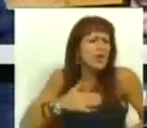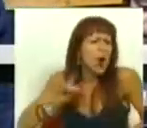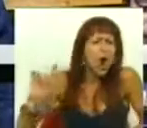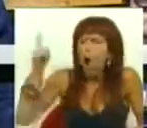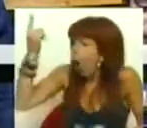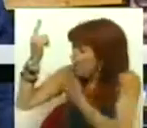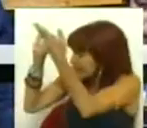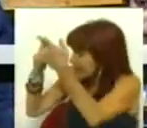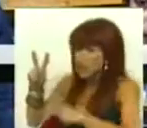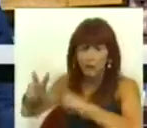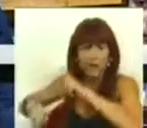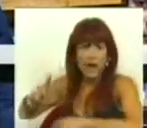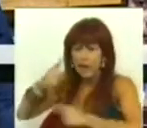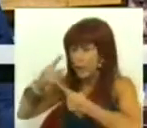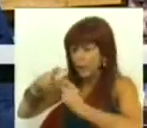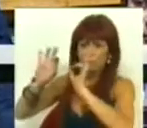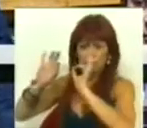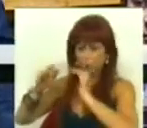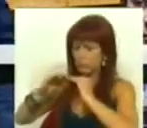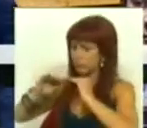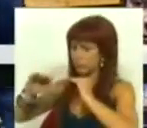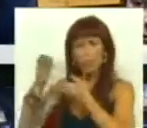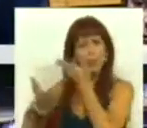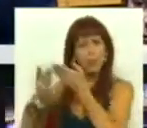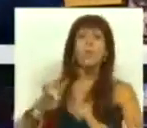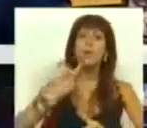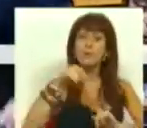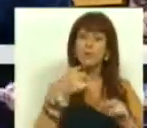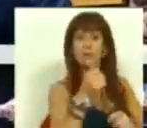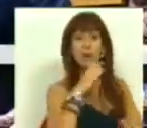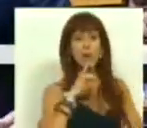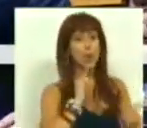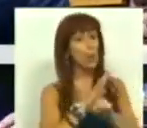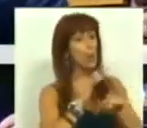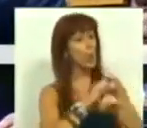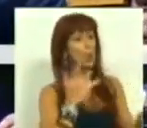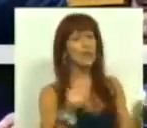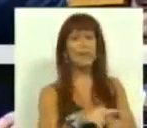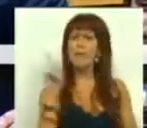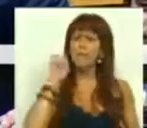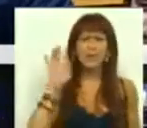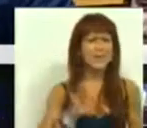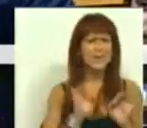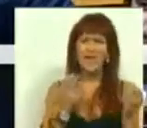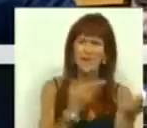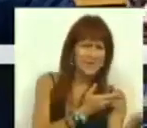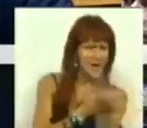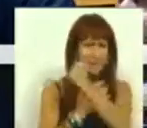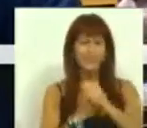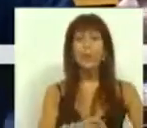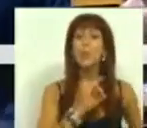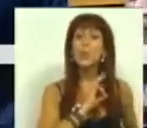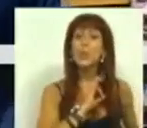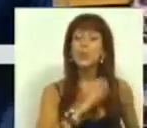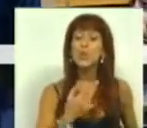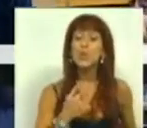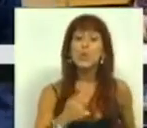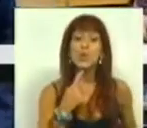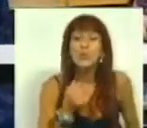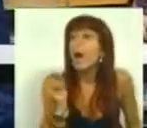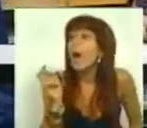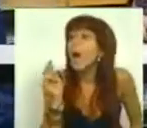saudável sem termos as finanças públicas equilibradas. Mas depois temos medidas também tão importantes quanto esta, que os senhores,